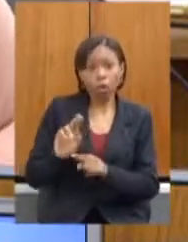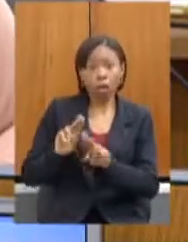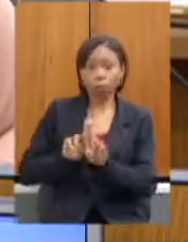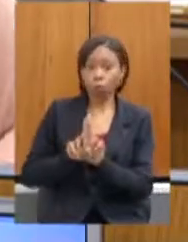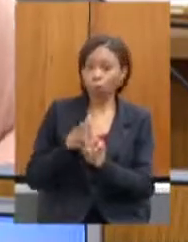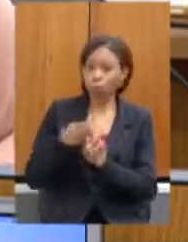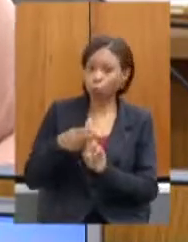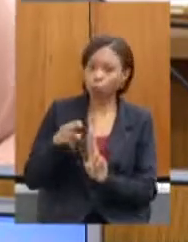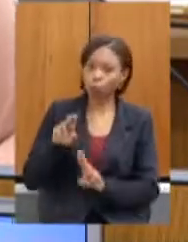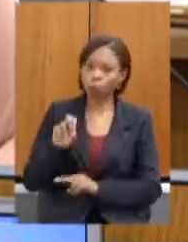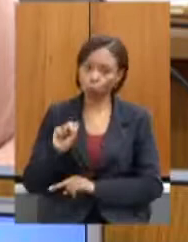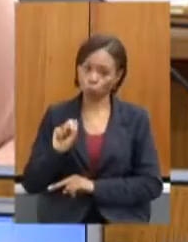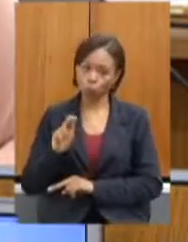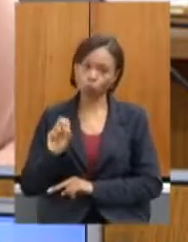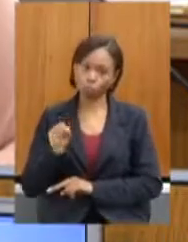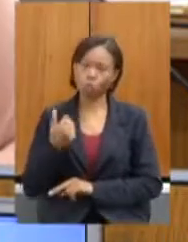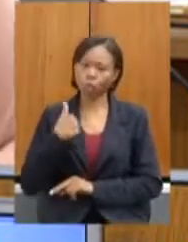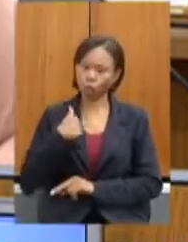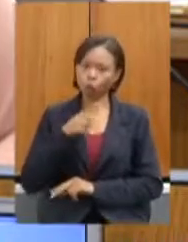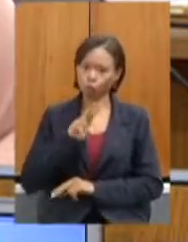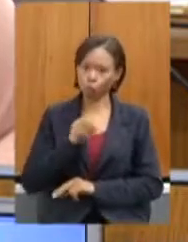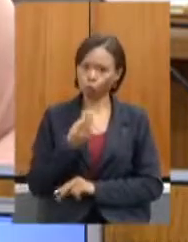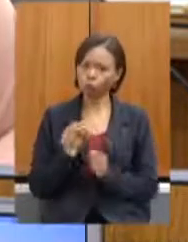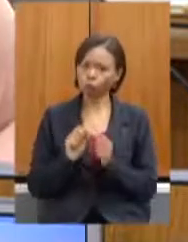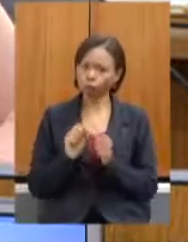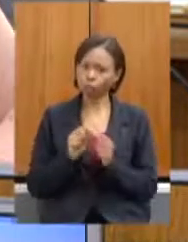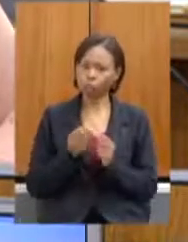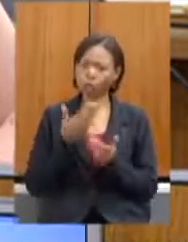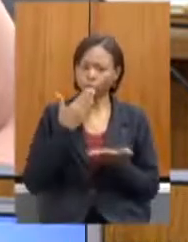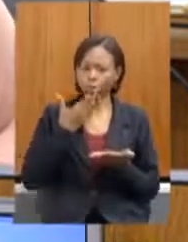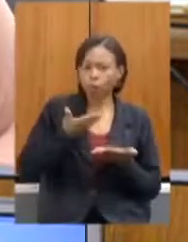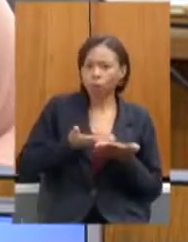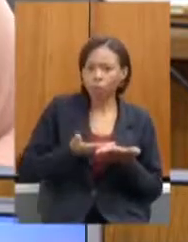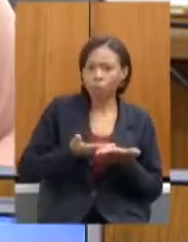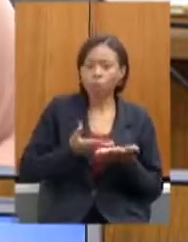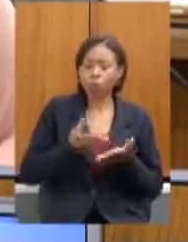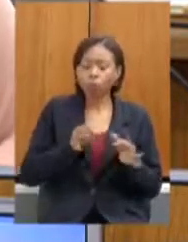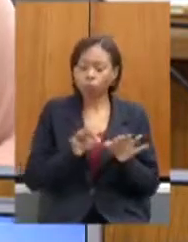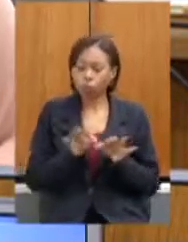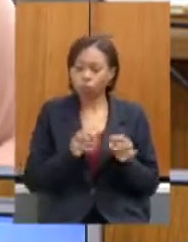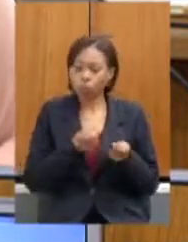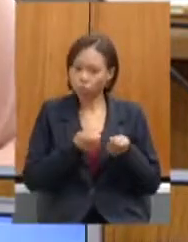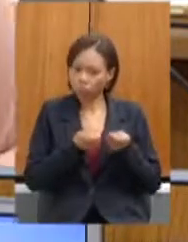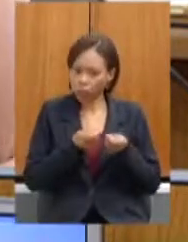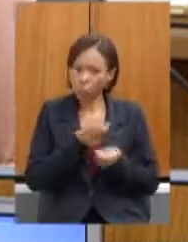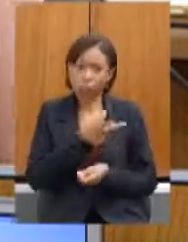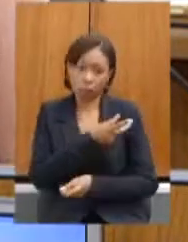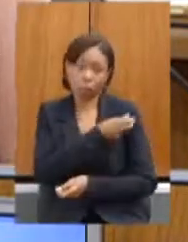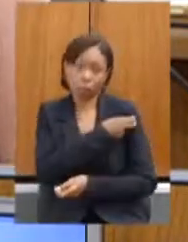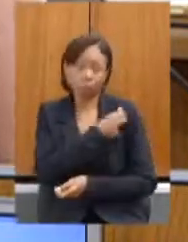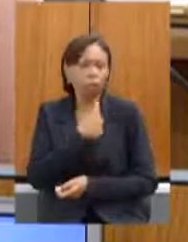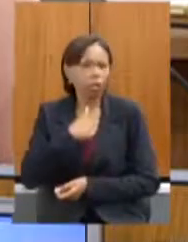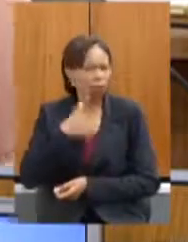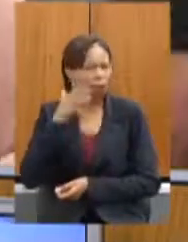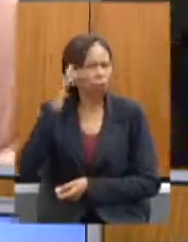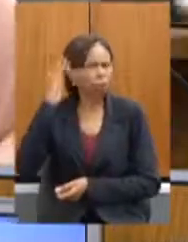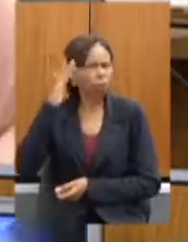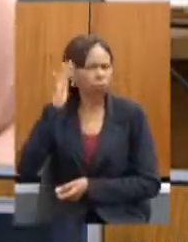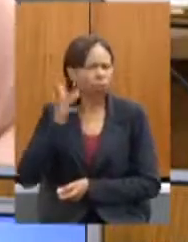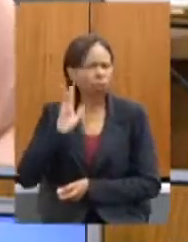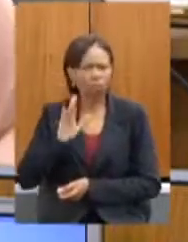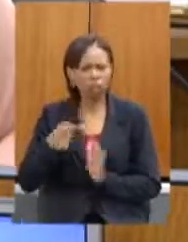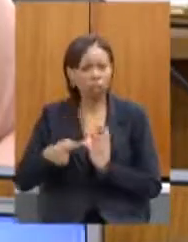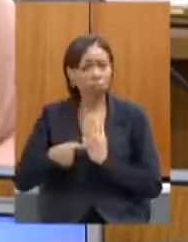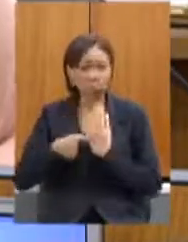eu vou fazer o requerimento sobre a questão do plano de contingência para vacinação eu imaginava que teria sido na seria